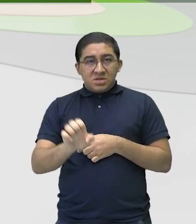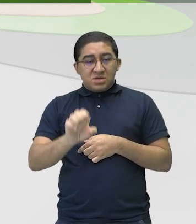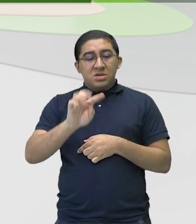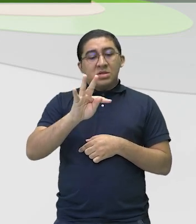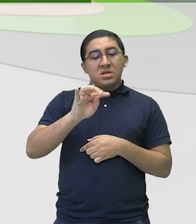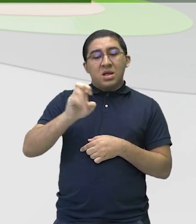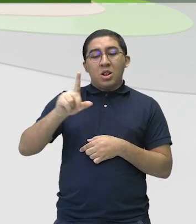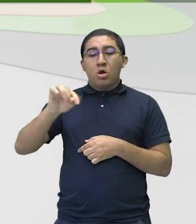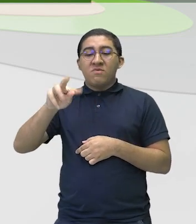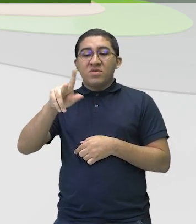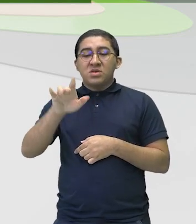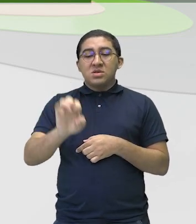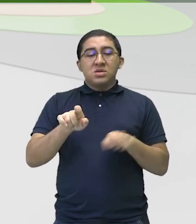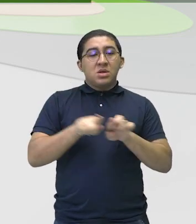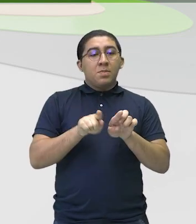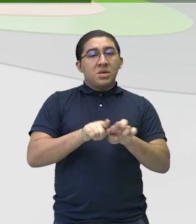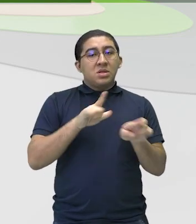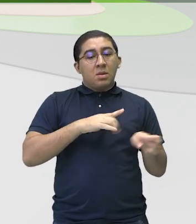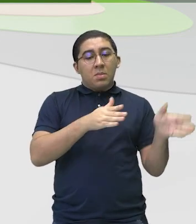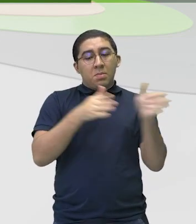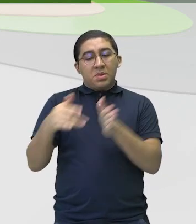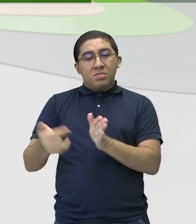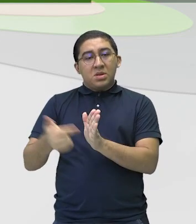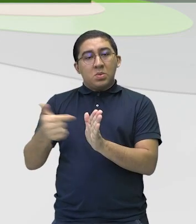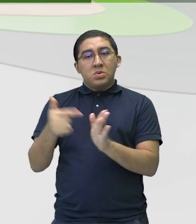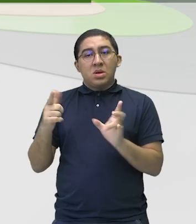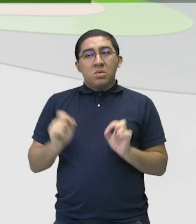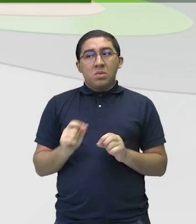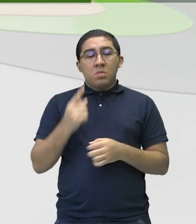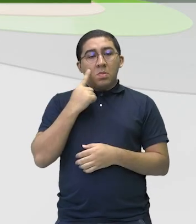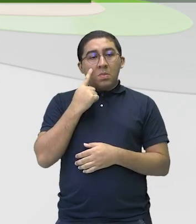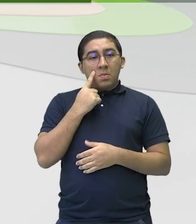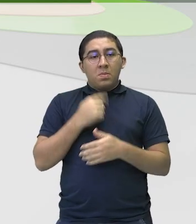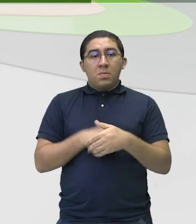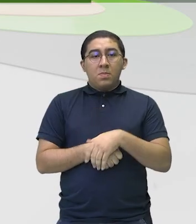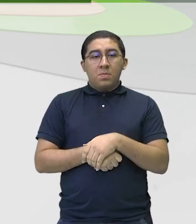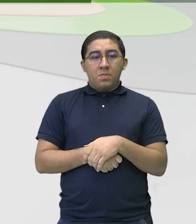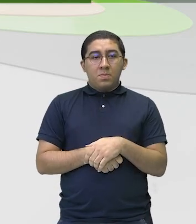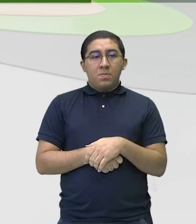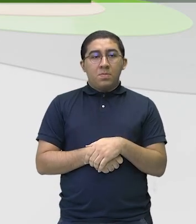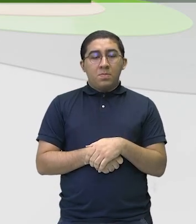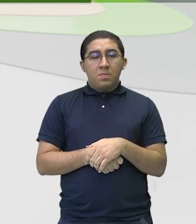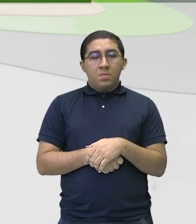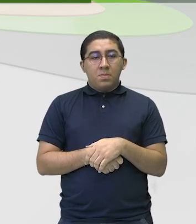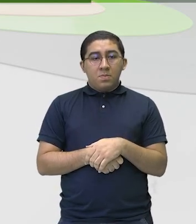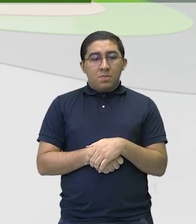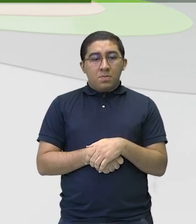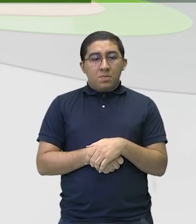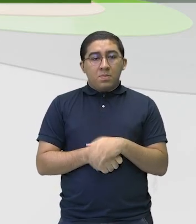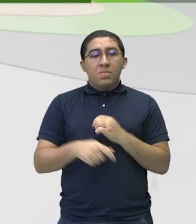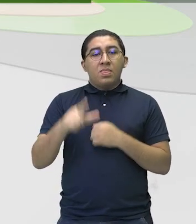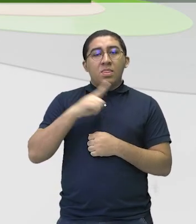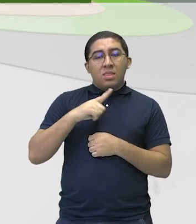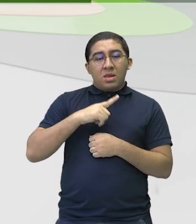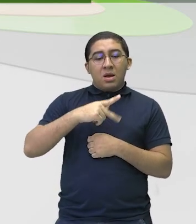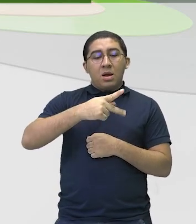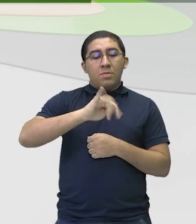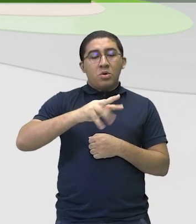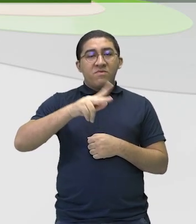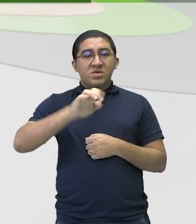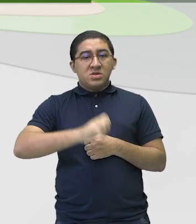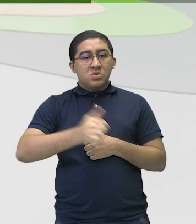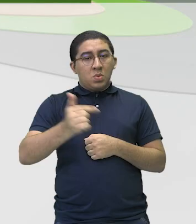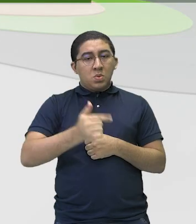1. E teremos a segunda parte da meiose, que é a meiose 2, onde nós teremos a prófase 2, a